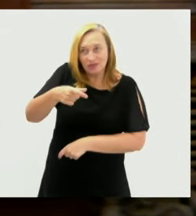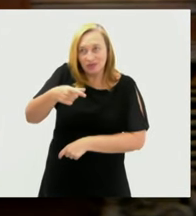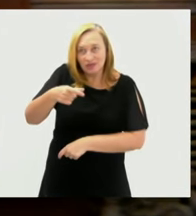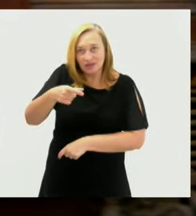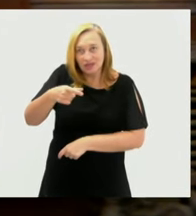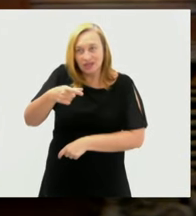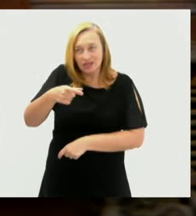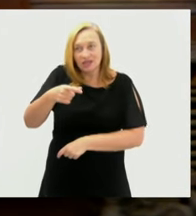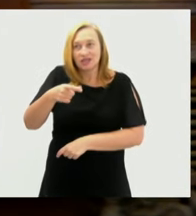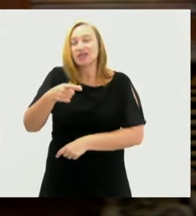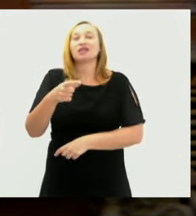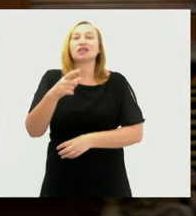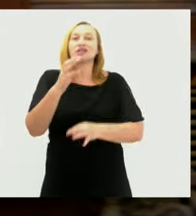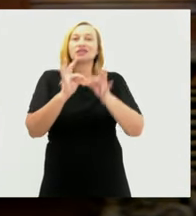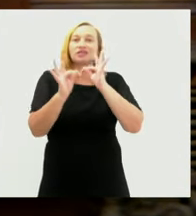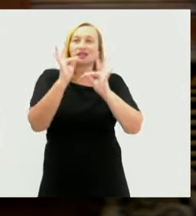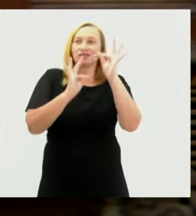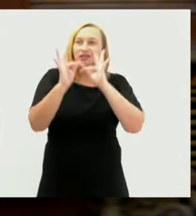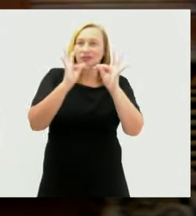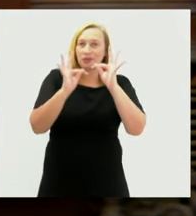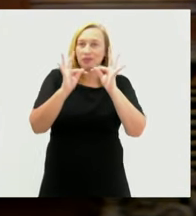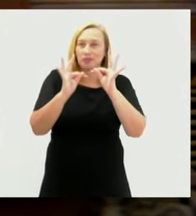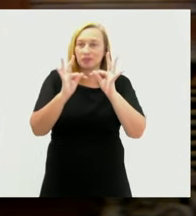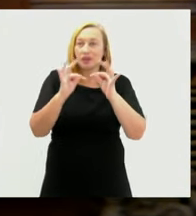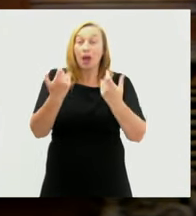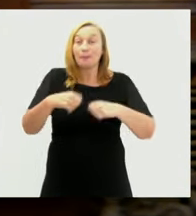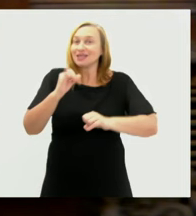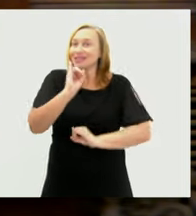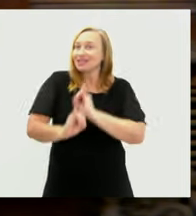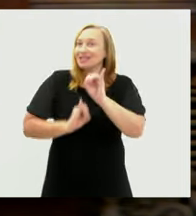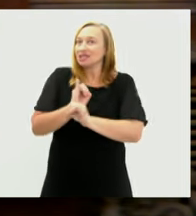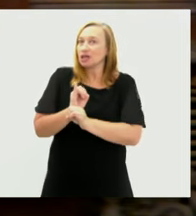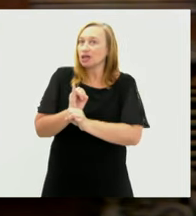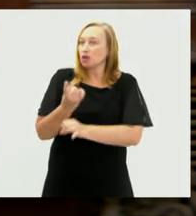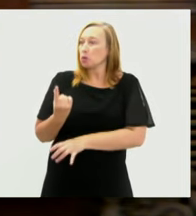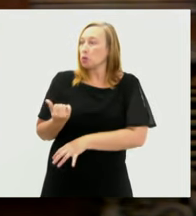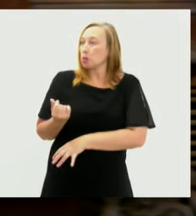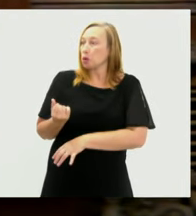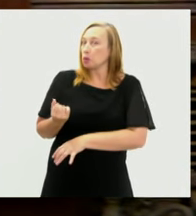débito, ela precisa de internet. E o preso vai ter acesso à internet.